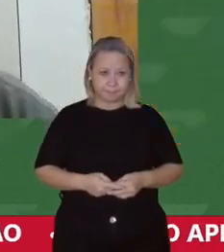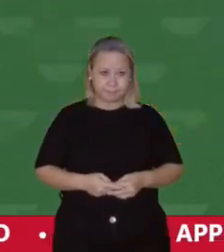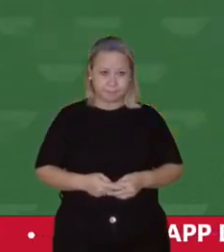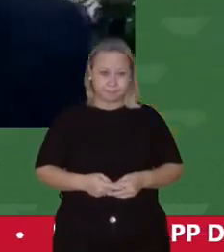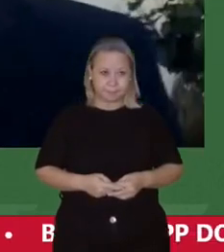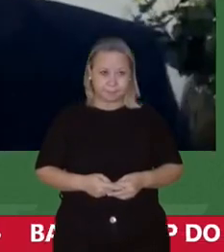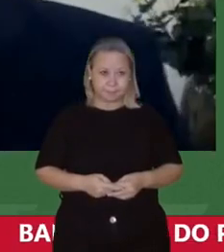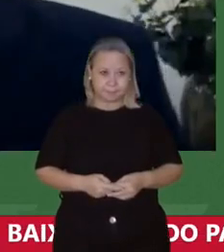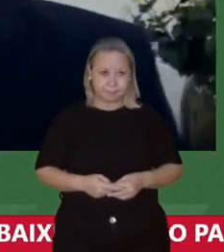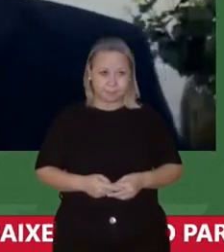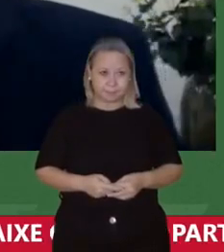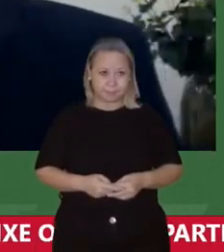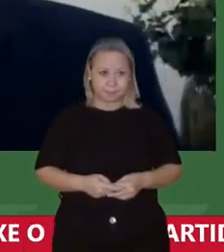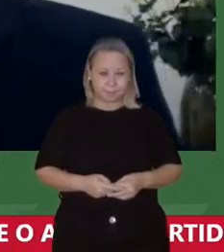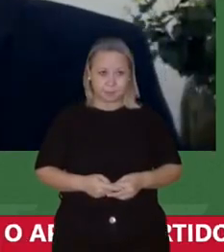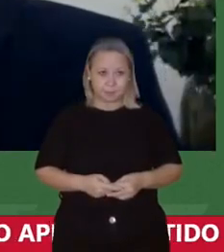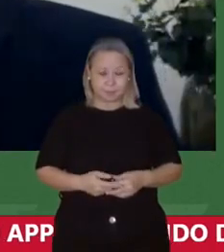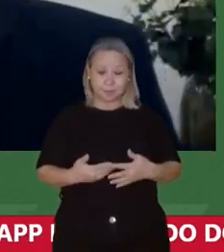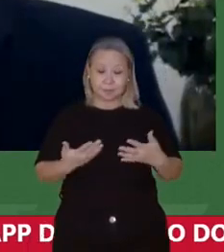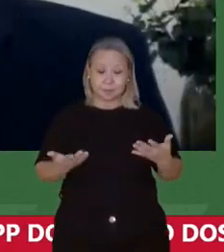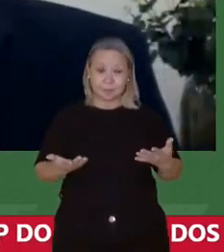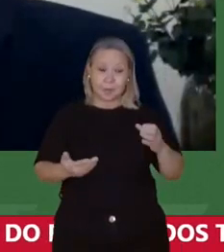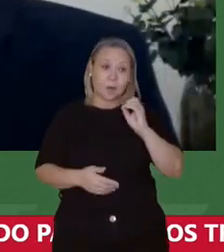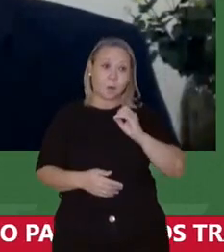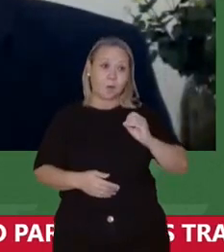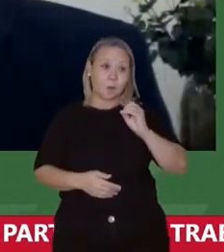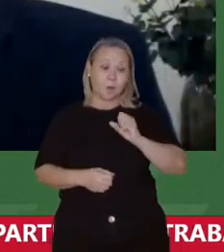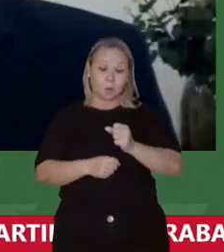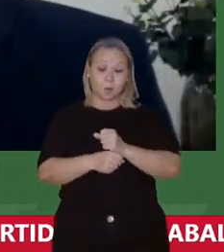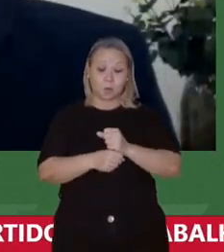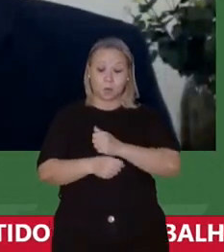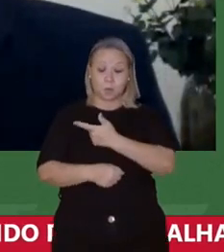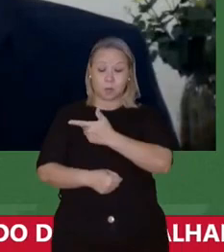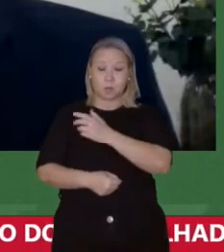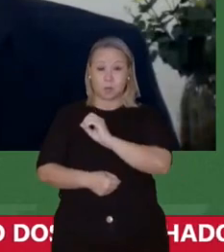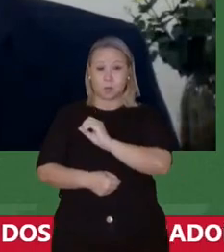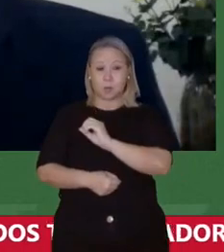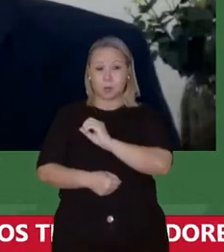Espero, Renan, que em outubro de